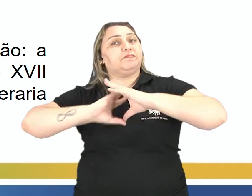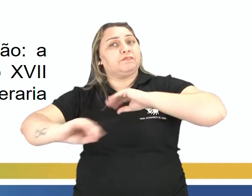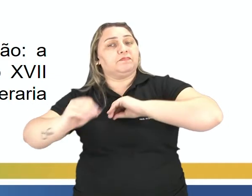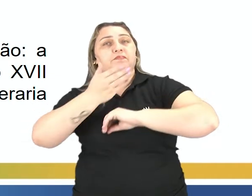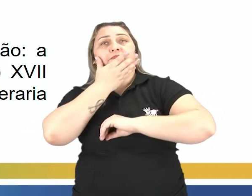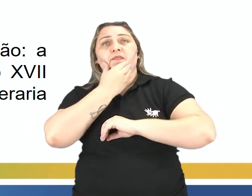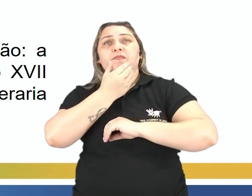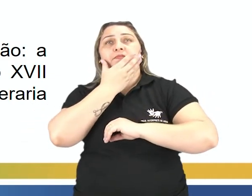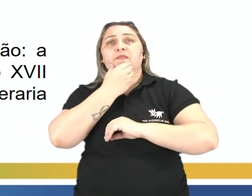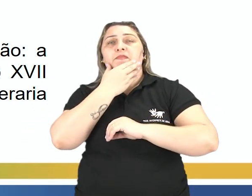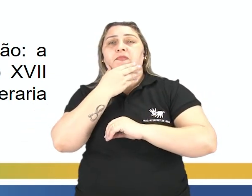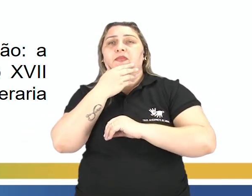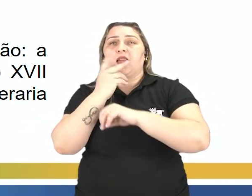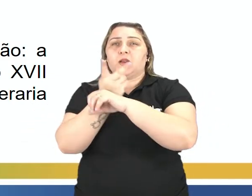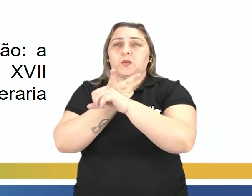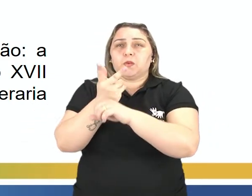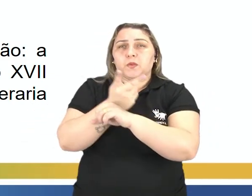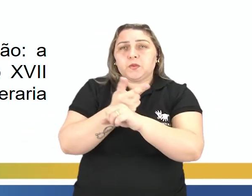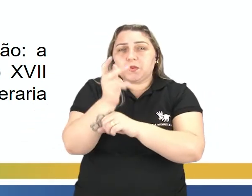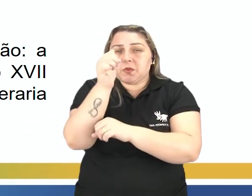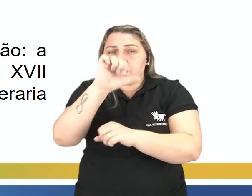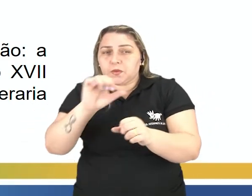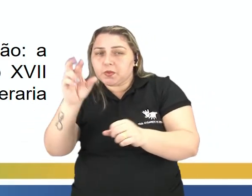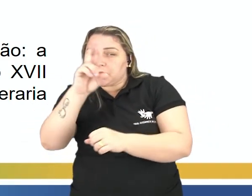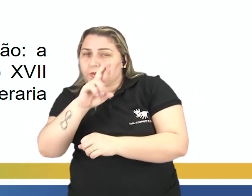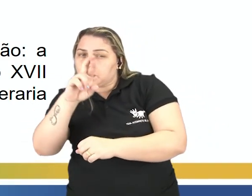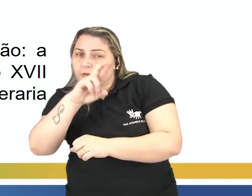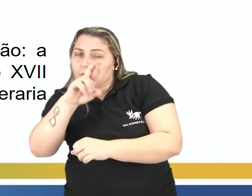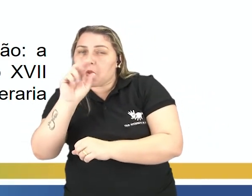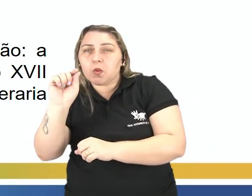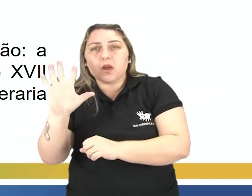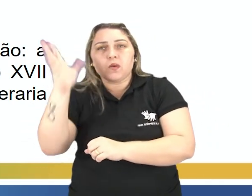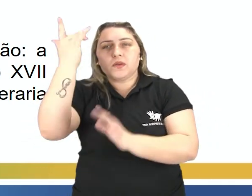né? Qual foi a ação que aconteceu lá dentro daquela história? A fuga do